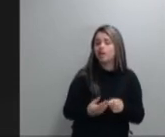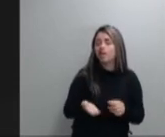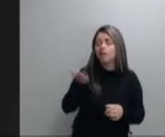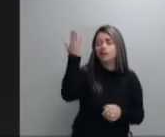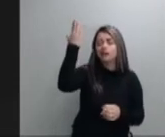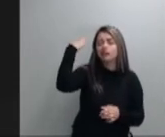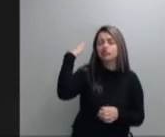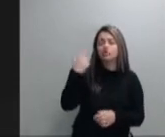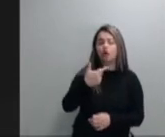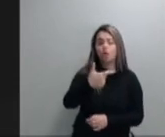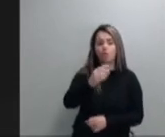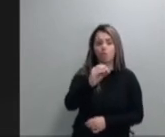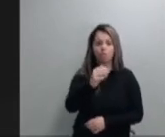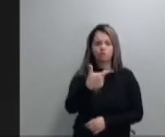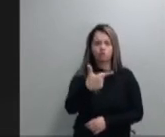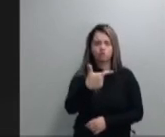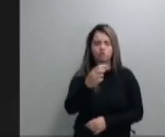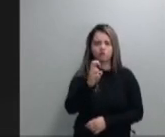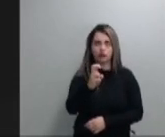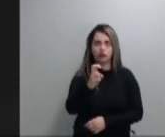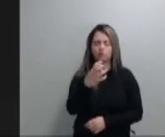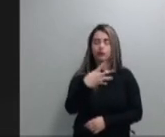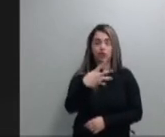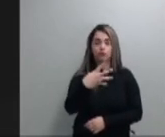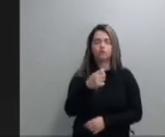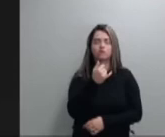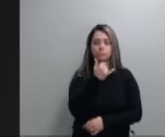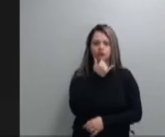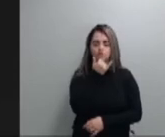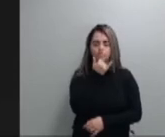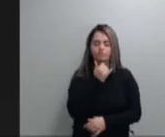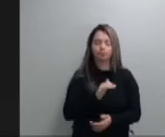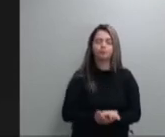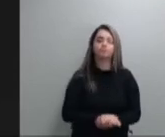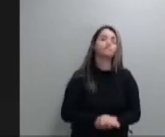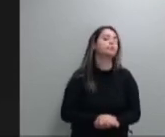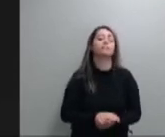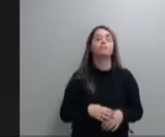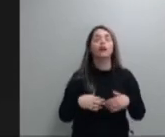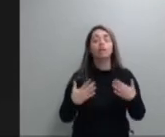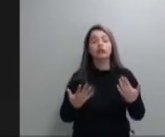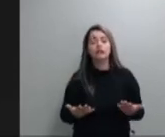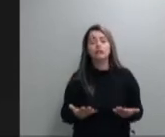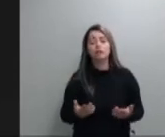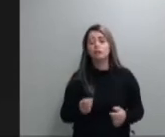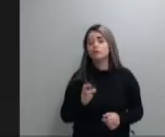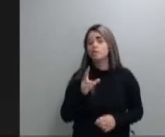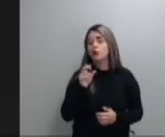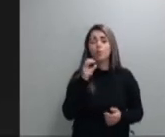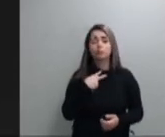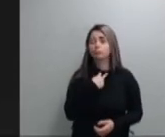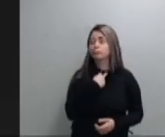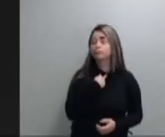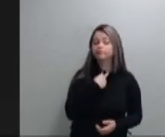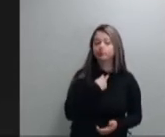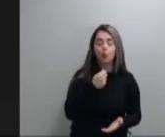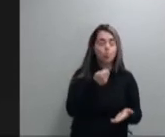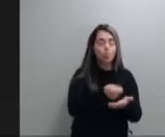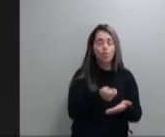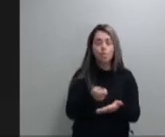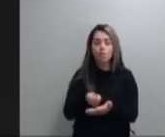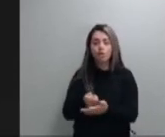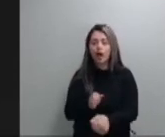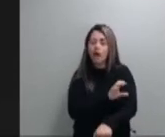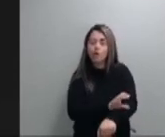Apenas isso, se entendeu que a resolução não poderia retroagir se aplicar ao concurso do estado do Piauí, mas quanto ao critério